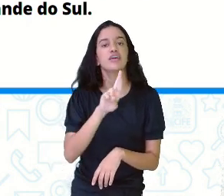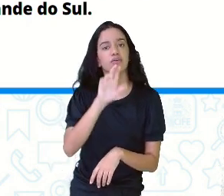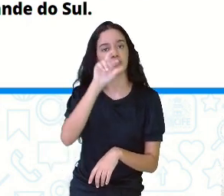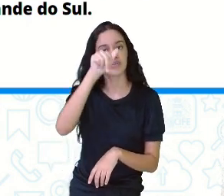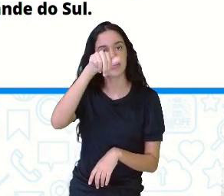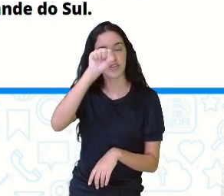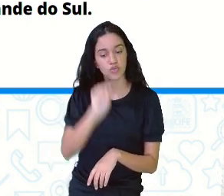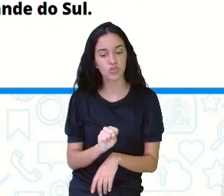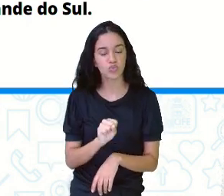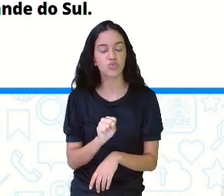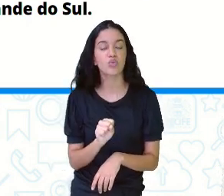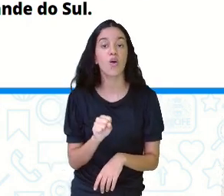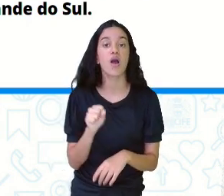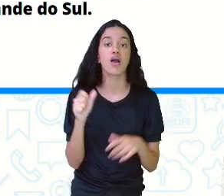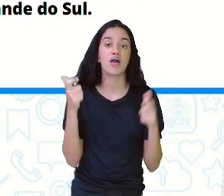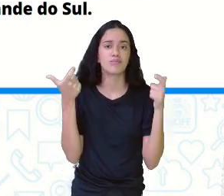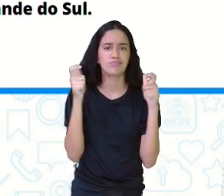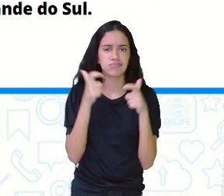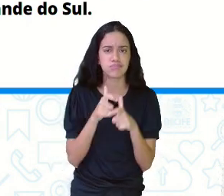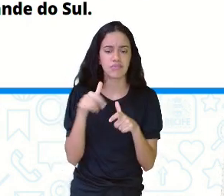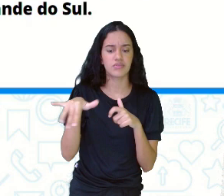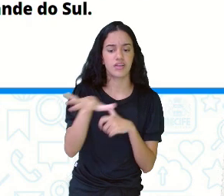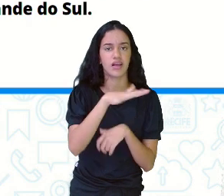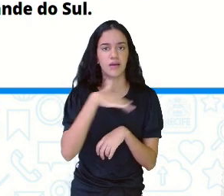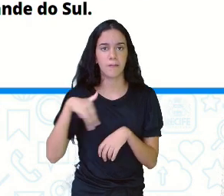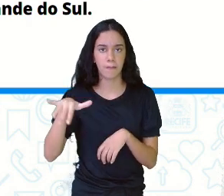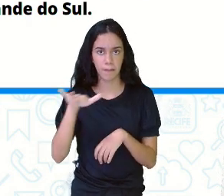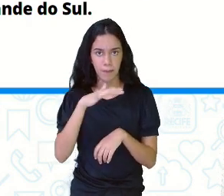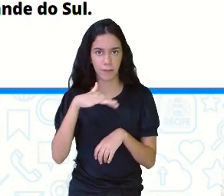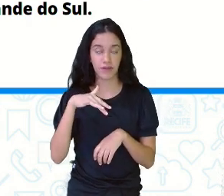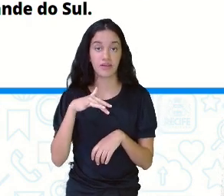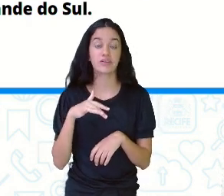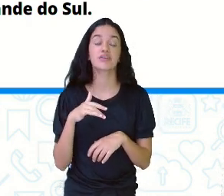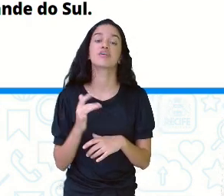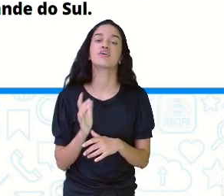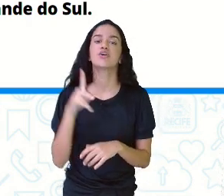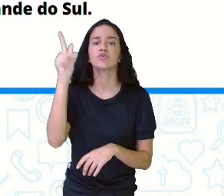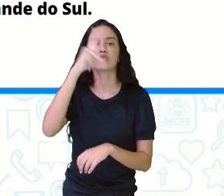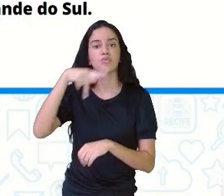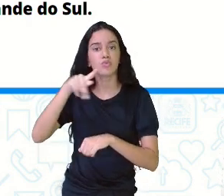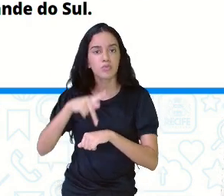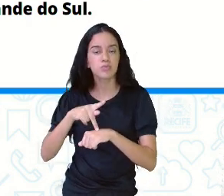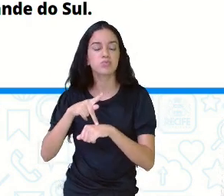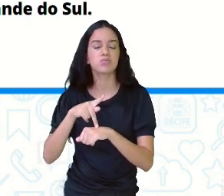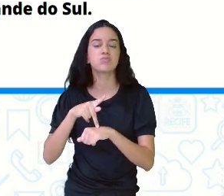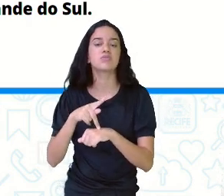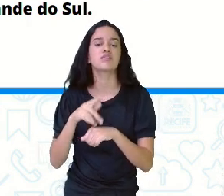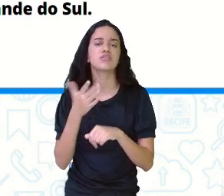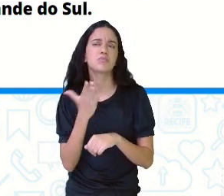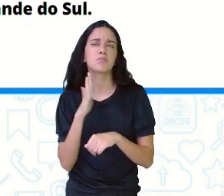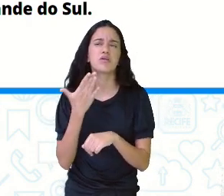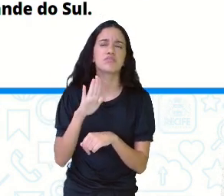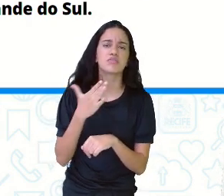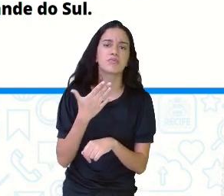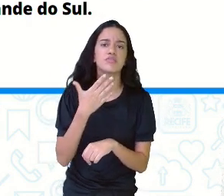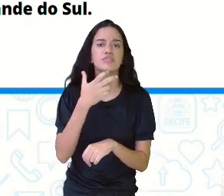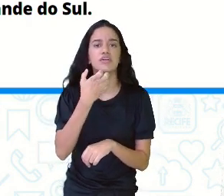região sul é a menor região em extensão territorial do país, com uma área de